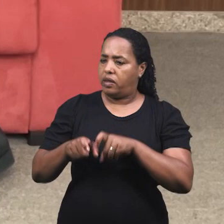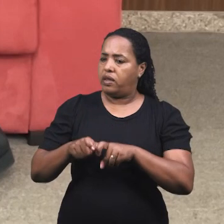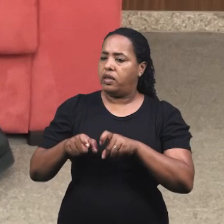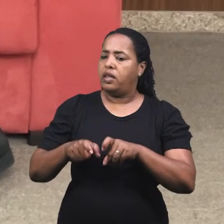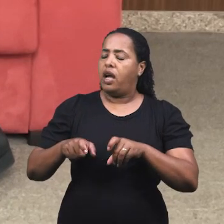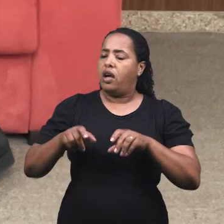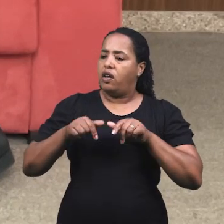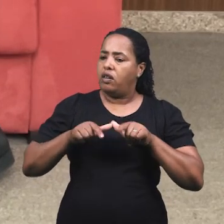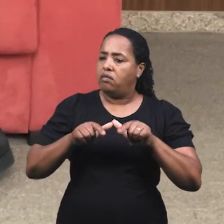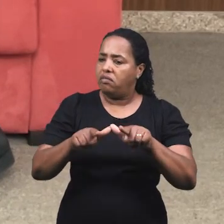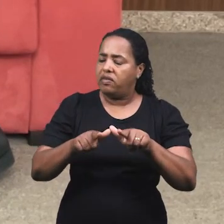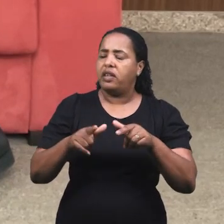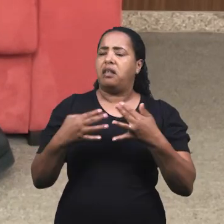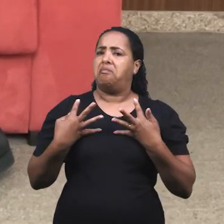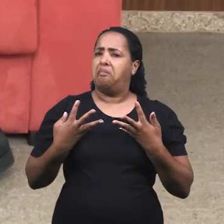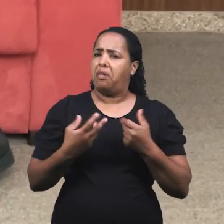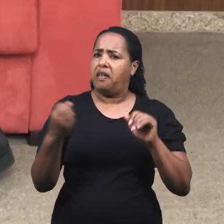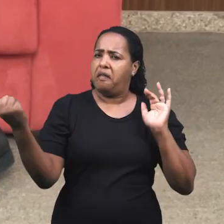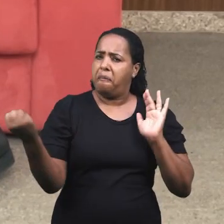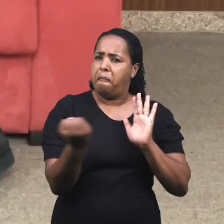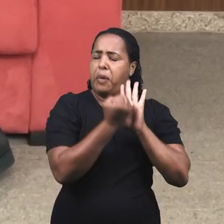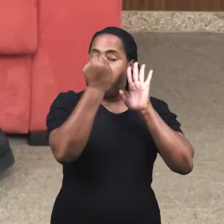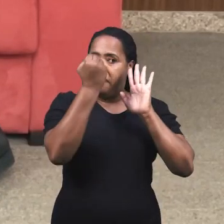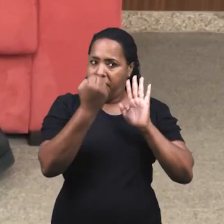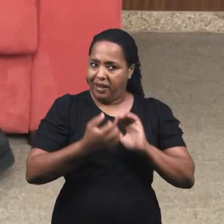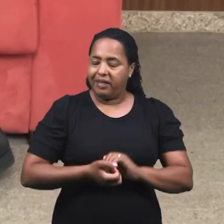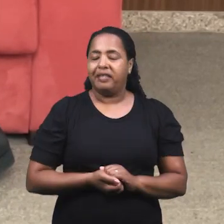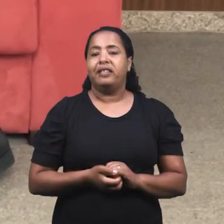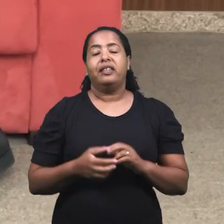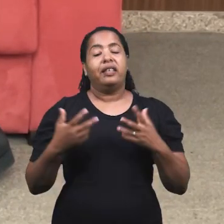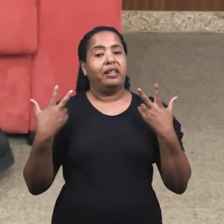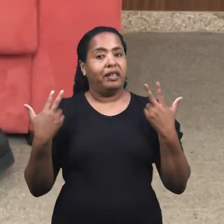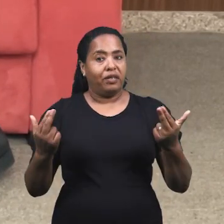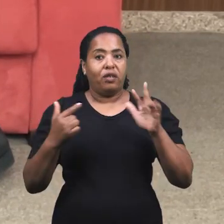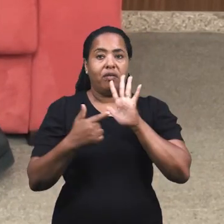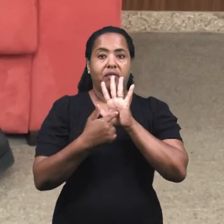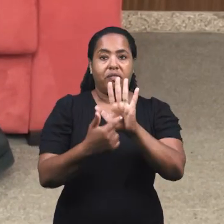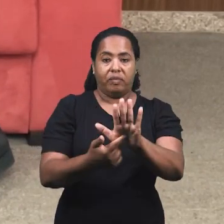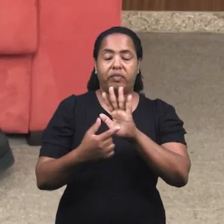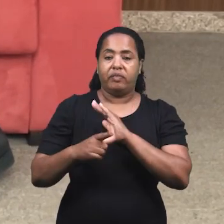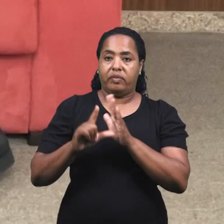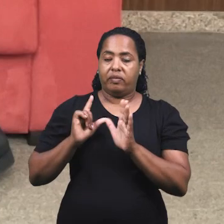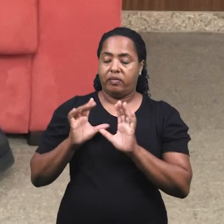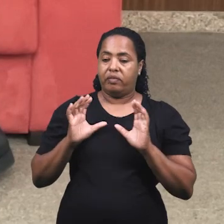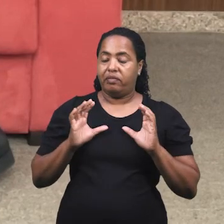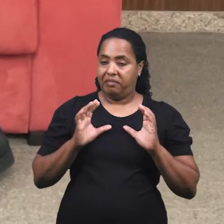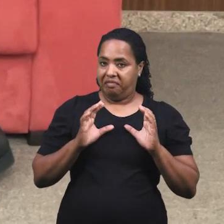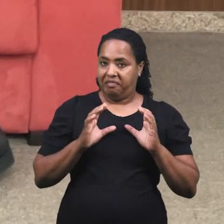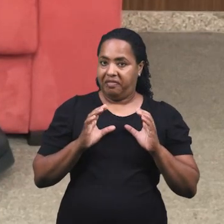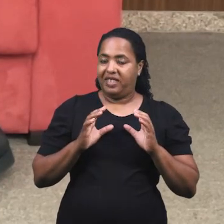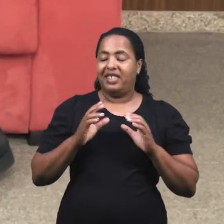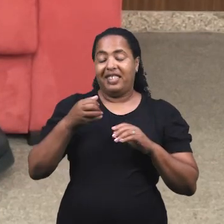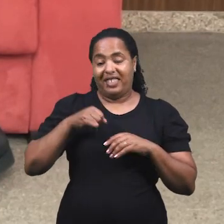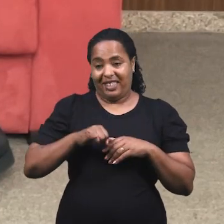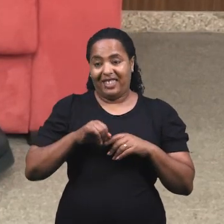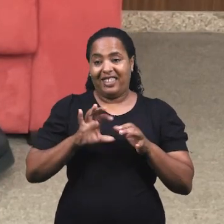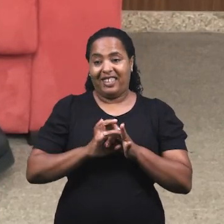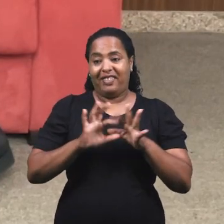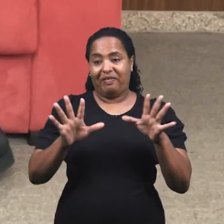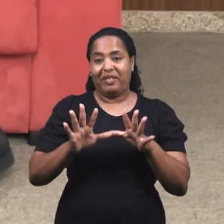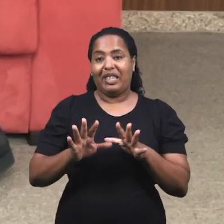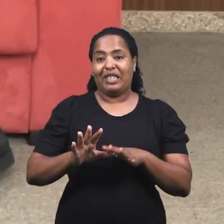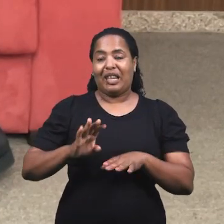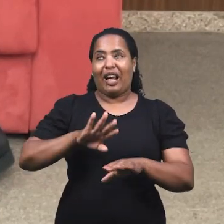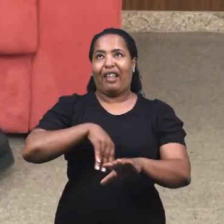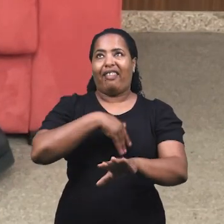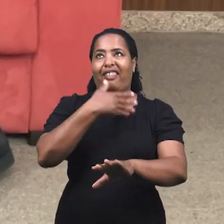caravanas da Rocinha e realmente as experiências são profundas, são maravilhosas, são marcantes. Mas, conforme havia dito no bloco